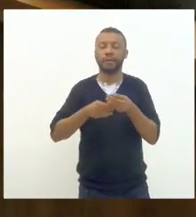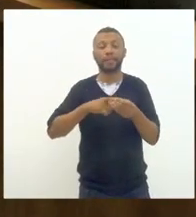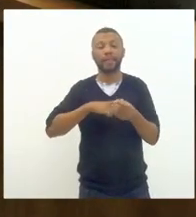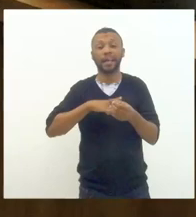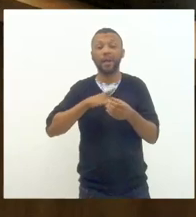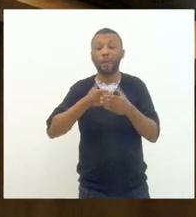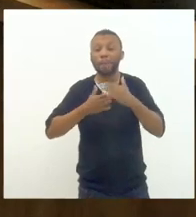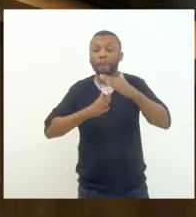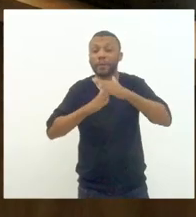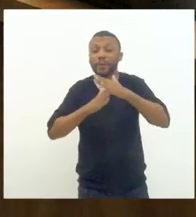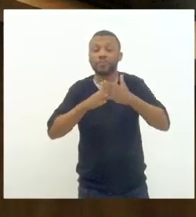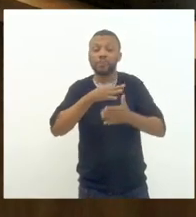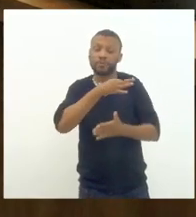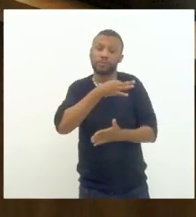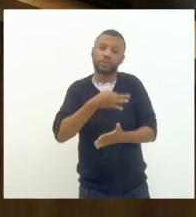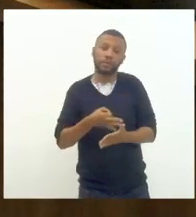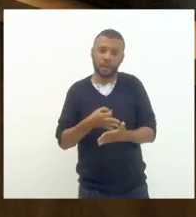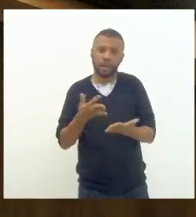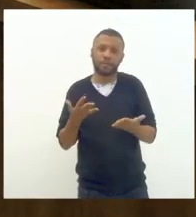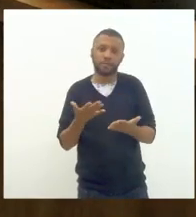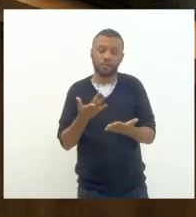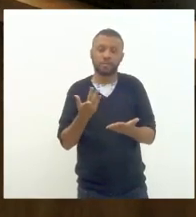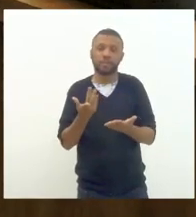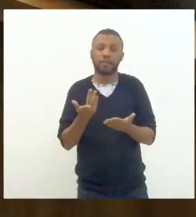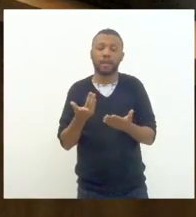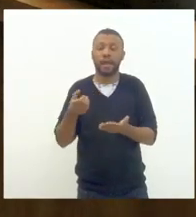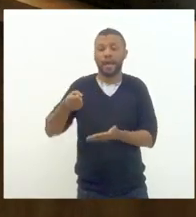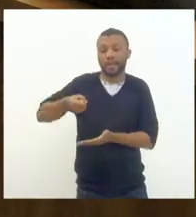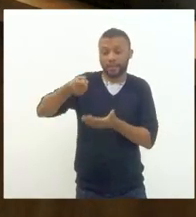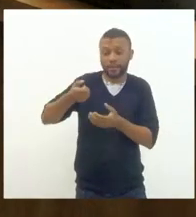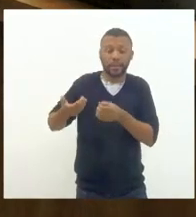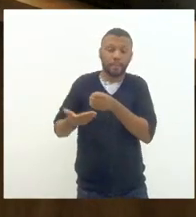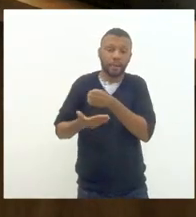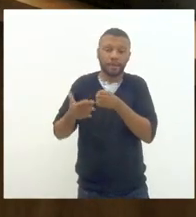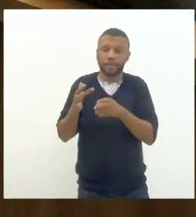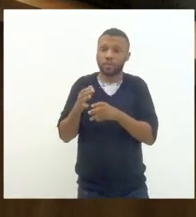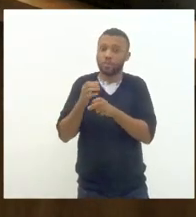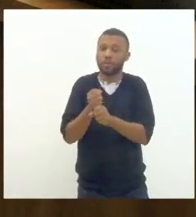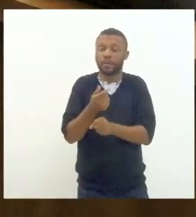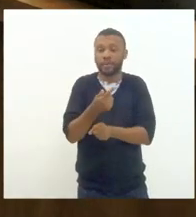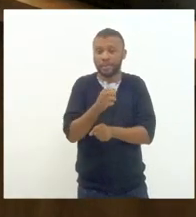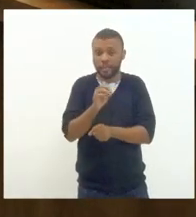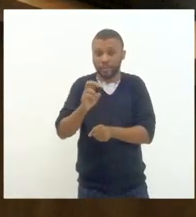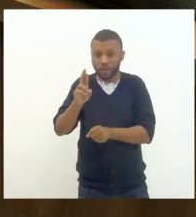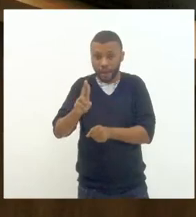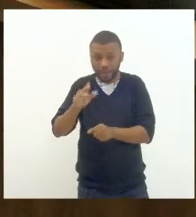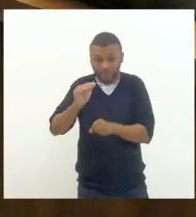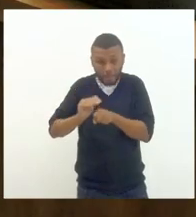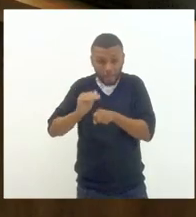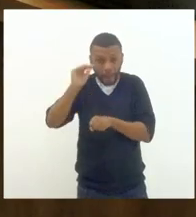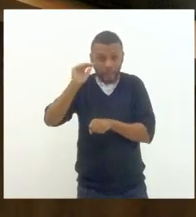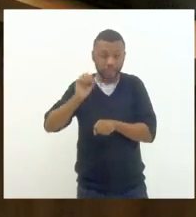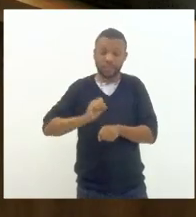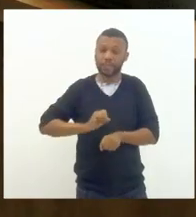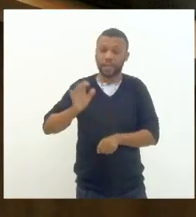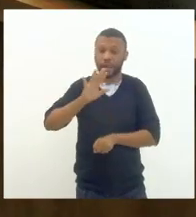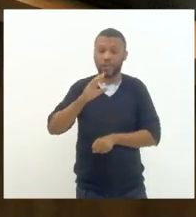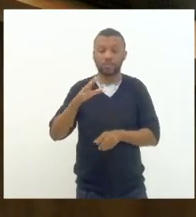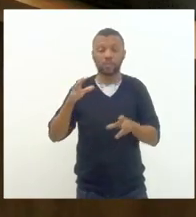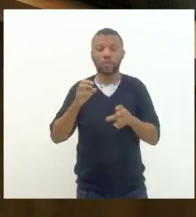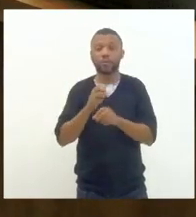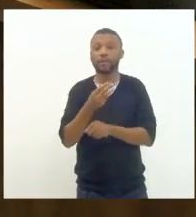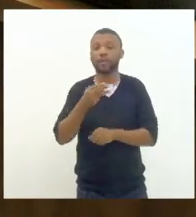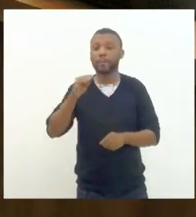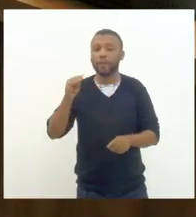mínimo de dignidade, já que a cesta básica já passa dos R$ 700. Somos quase 3 milhões no estado do